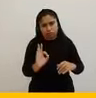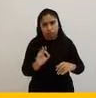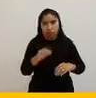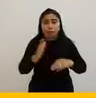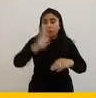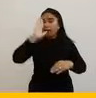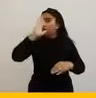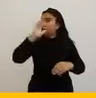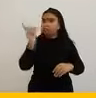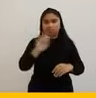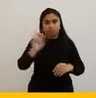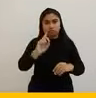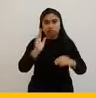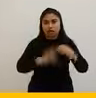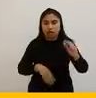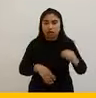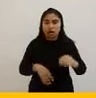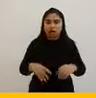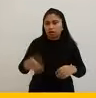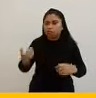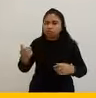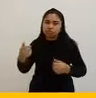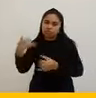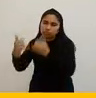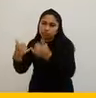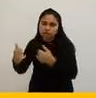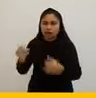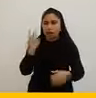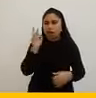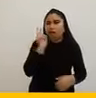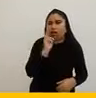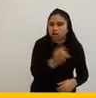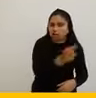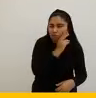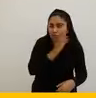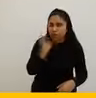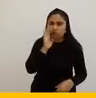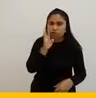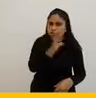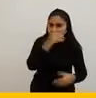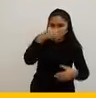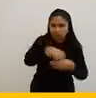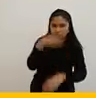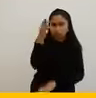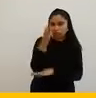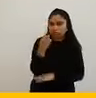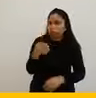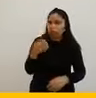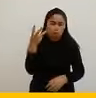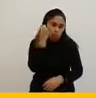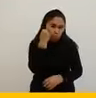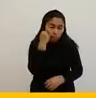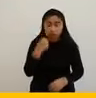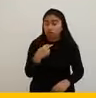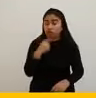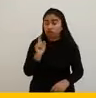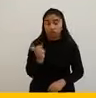devem ser utilizadas as áreas de lazer, restaurantes, bares, que estão restritos em todo o